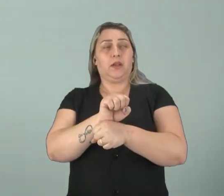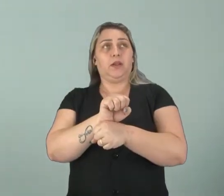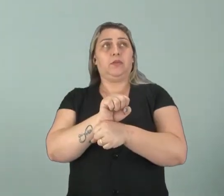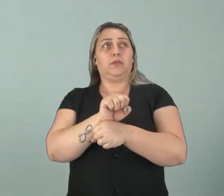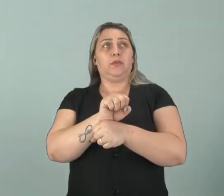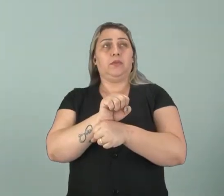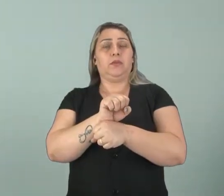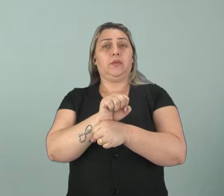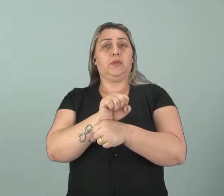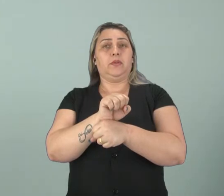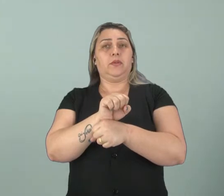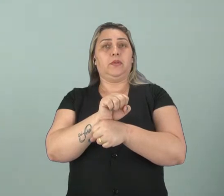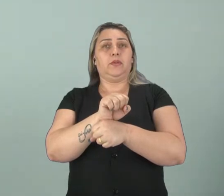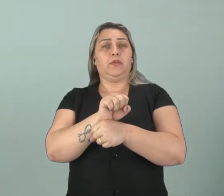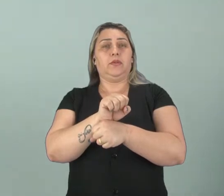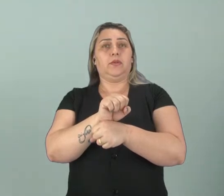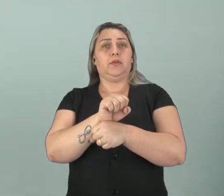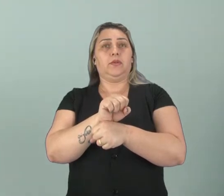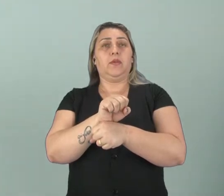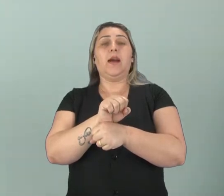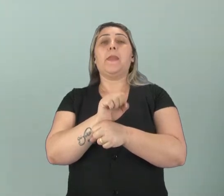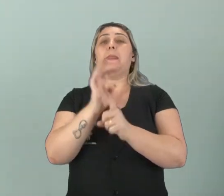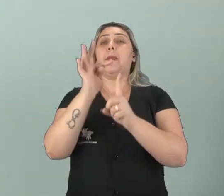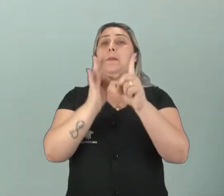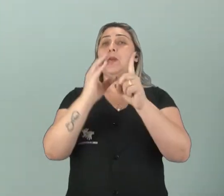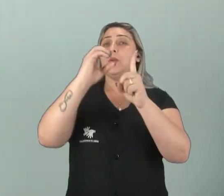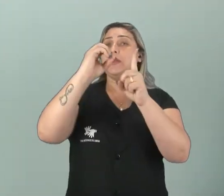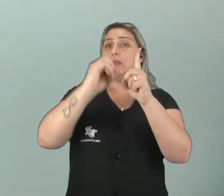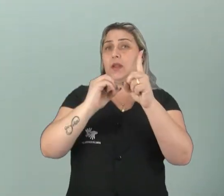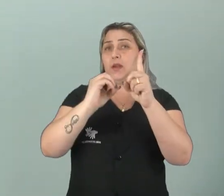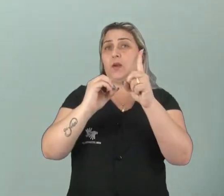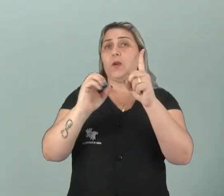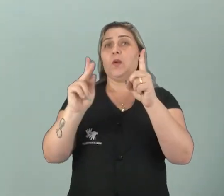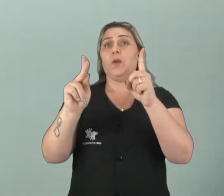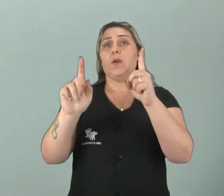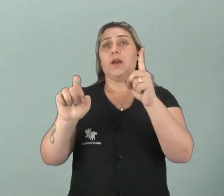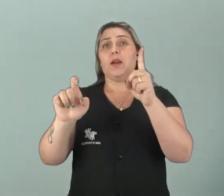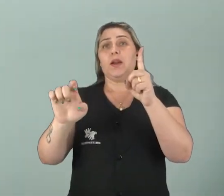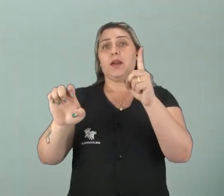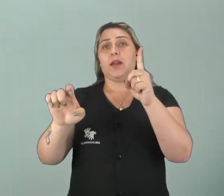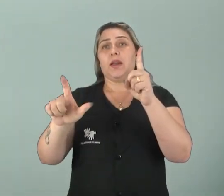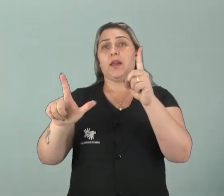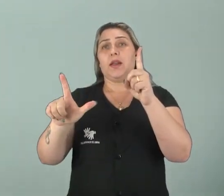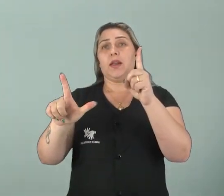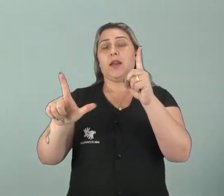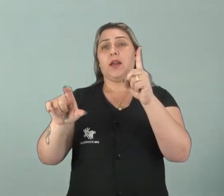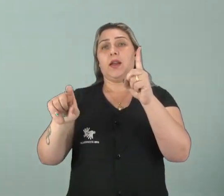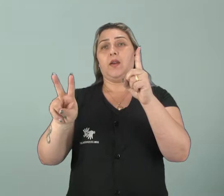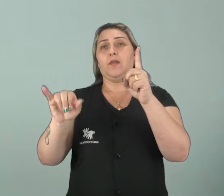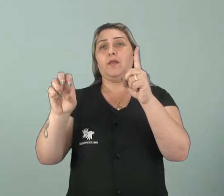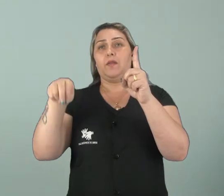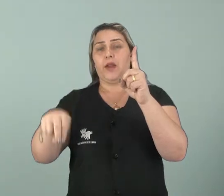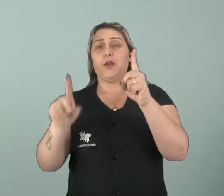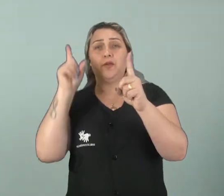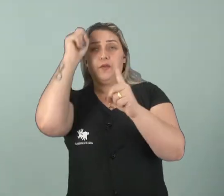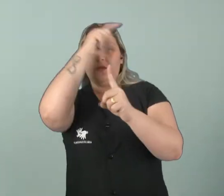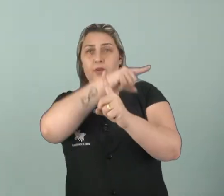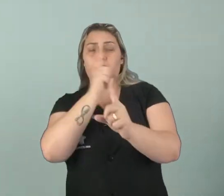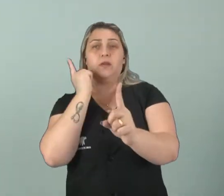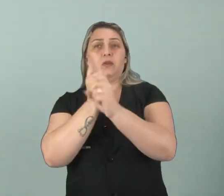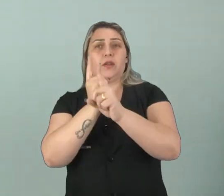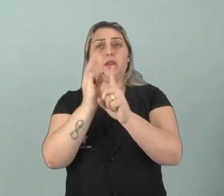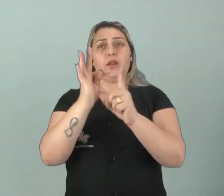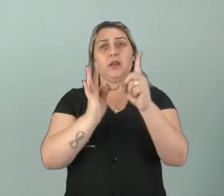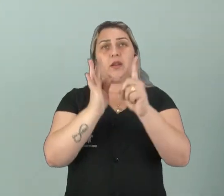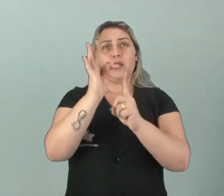eles estariam que estar a uma temperatura de 0 Kelvin. E aí, é muito difícil chegar a essa temperatura, porque